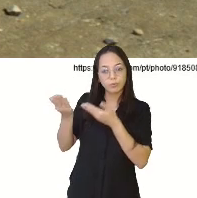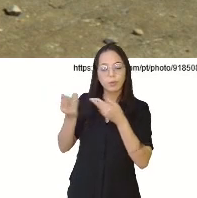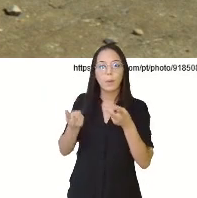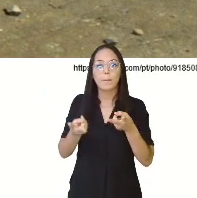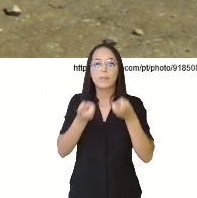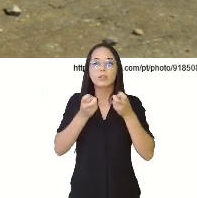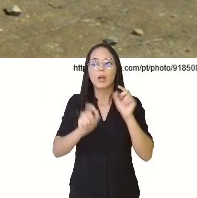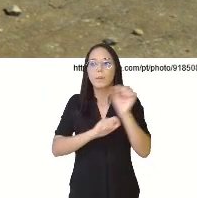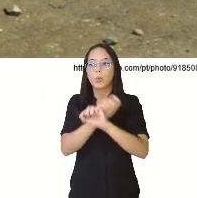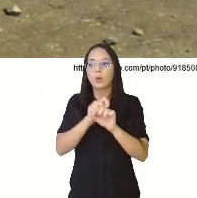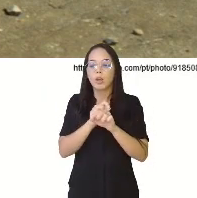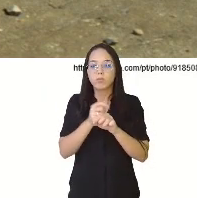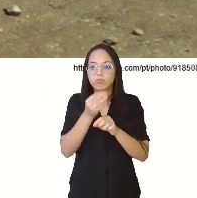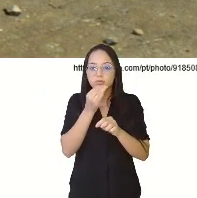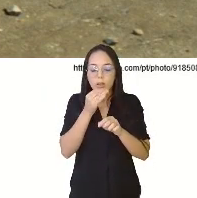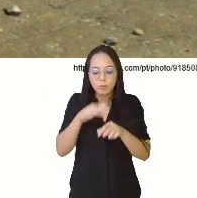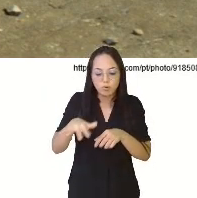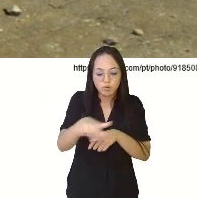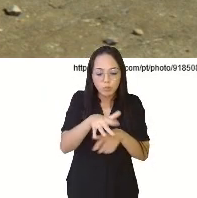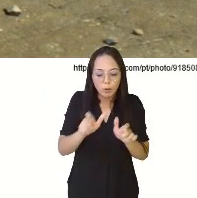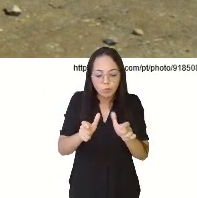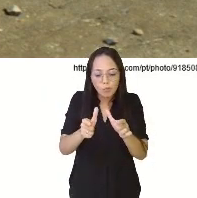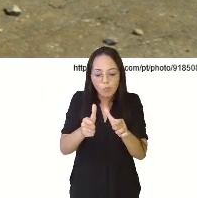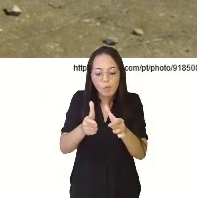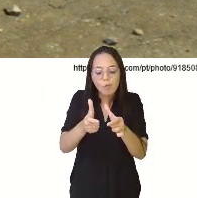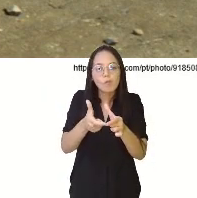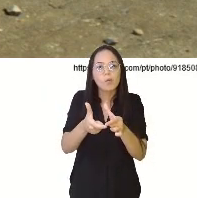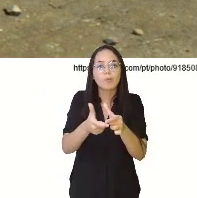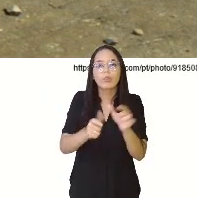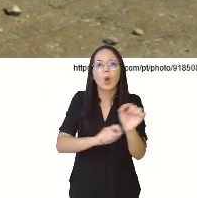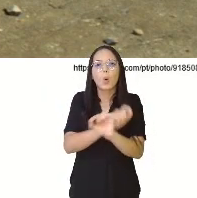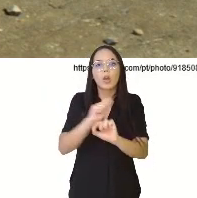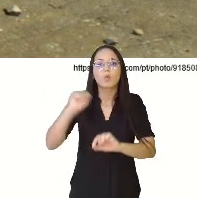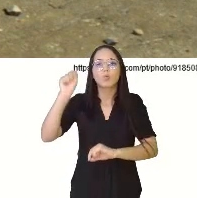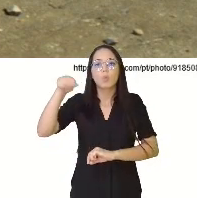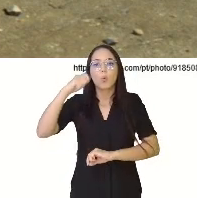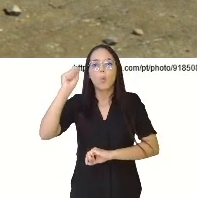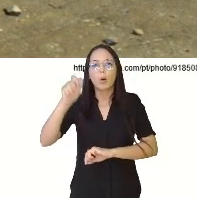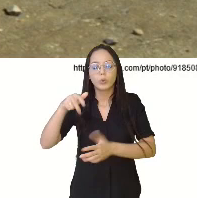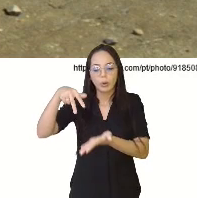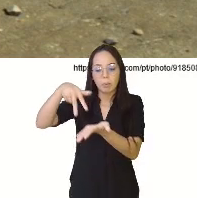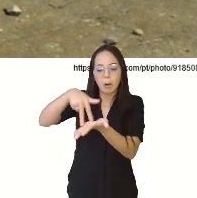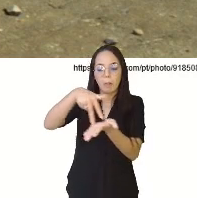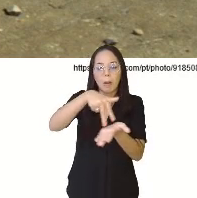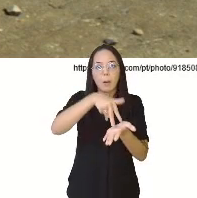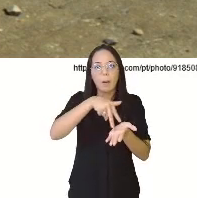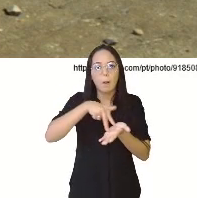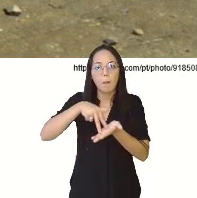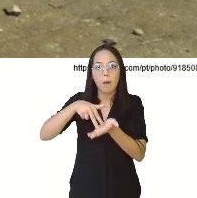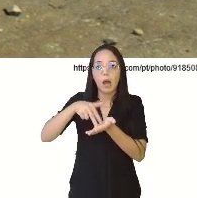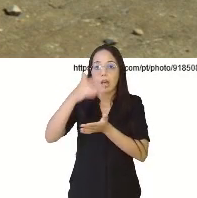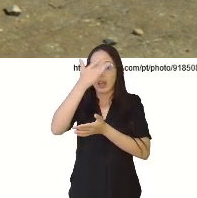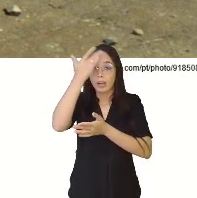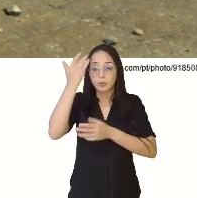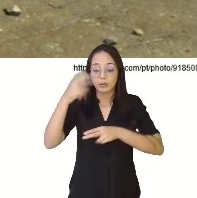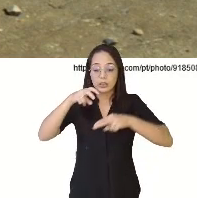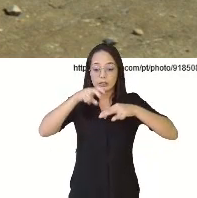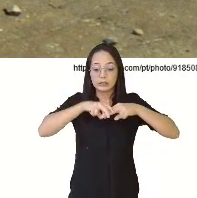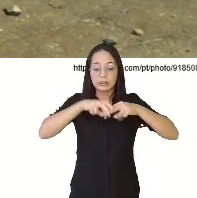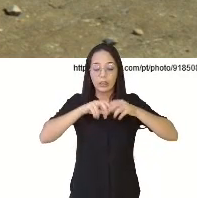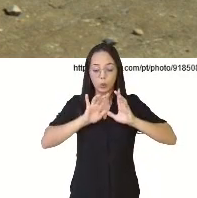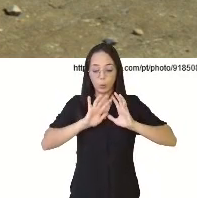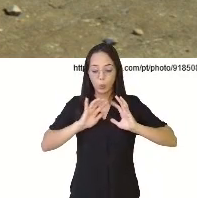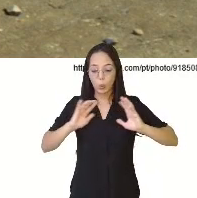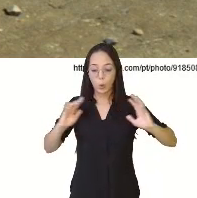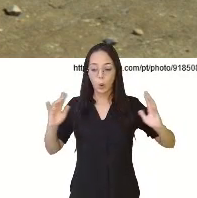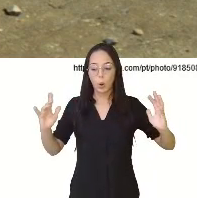esse espaço menor ao meio um pouco branco ali, é onde os atores ficavam para representar. E os espectadores ficavam sentados, aí